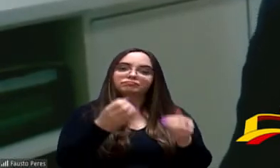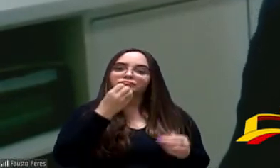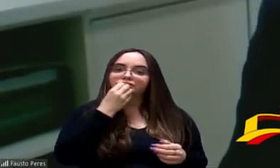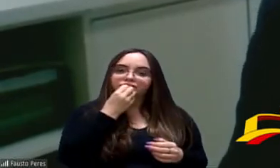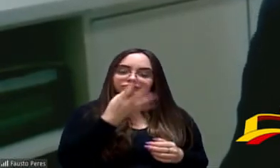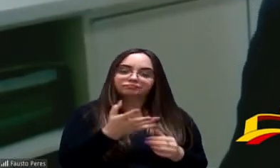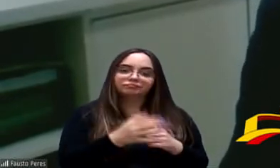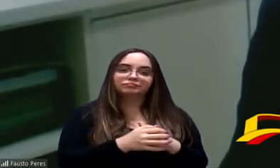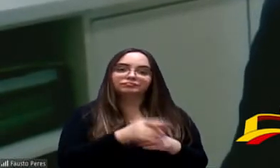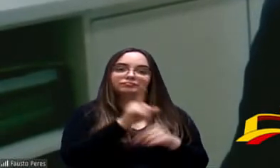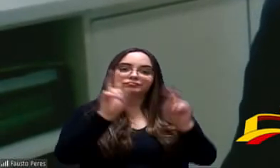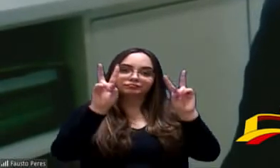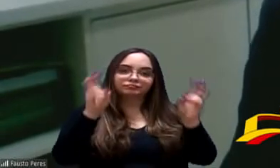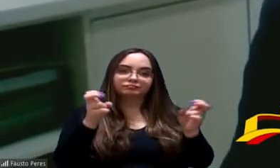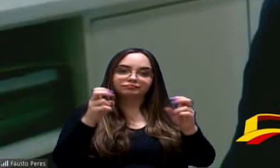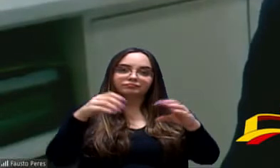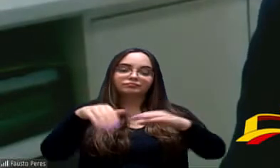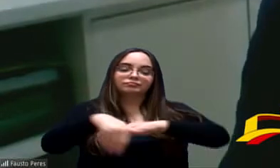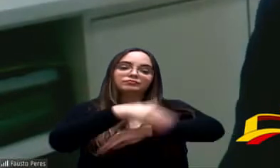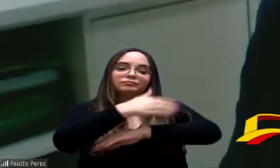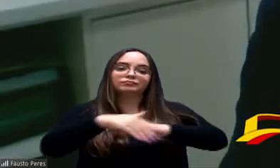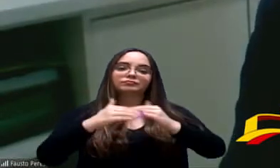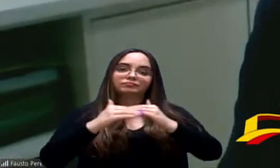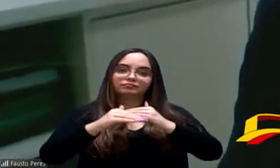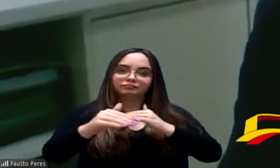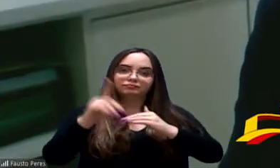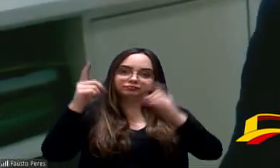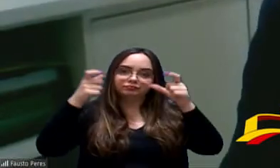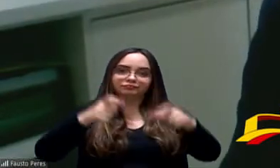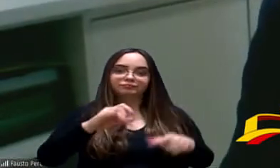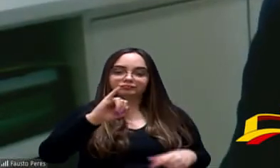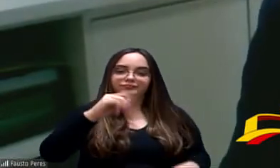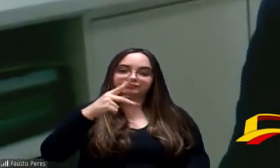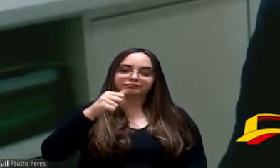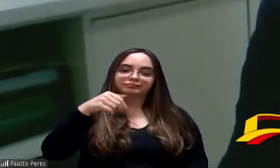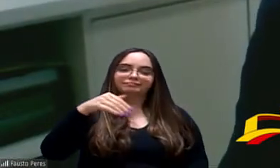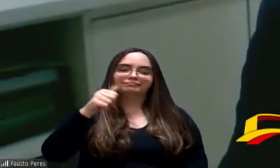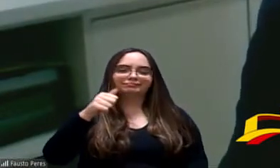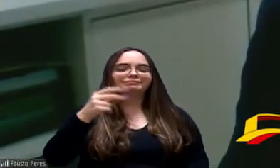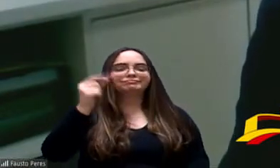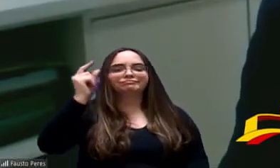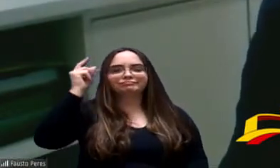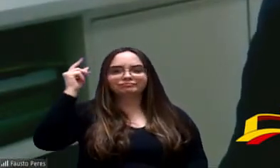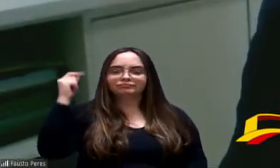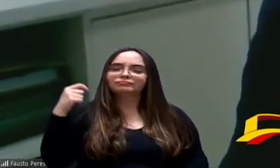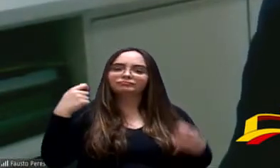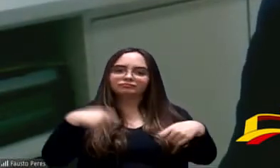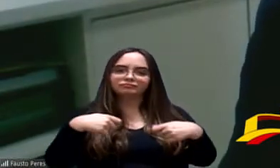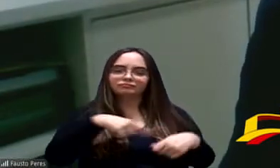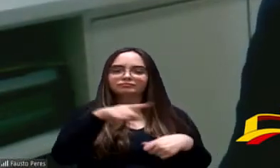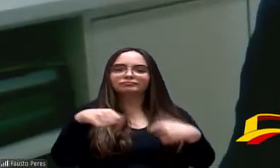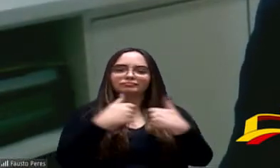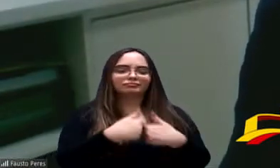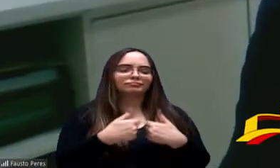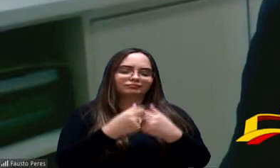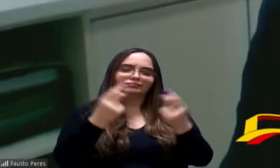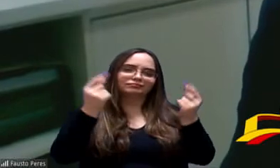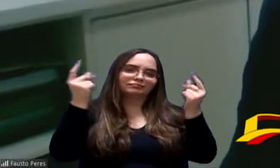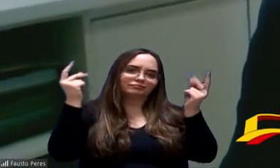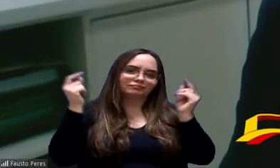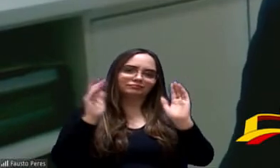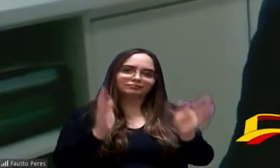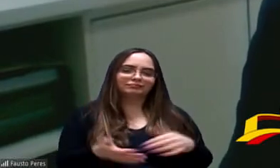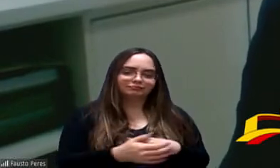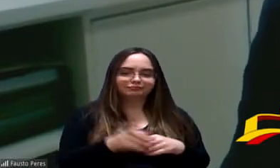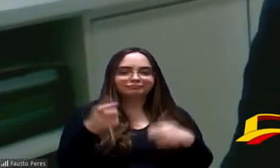Essa questão do asfalto aí na região lá do Ipanema das Pedras, lá é antiga essa briga, essa luta aí. Você